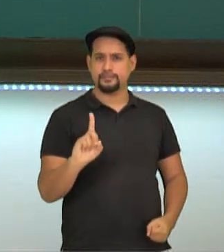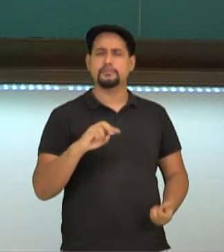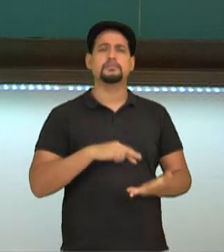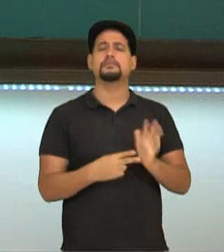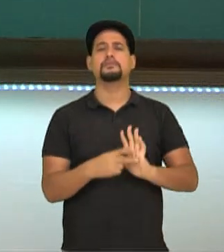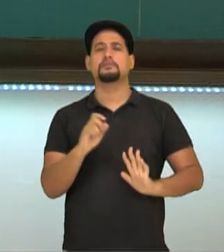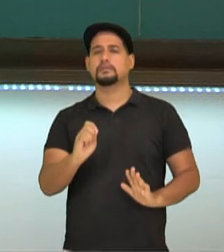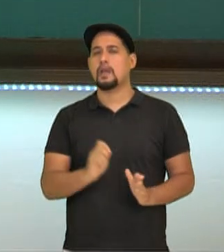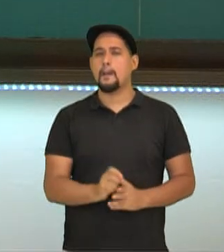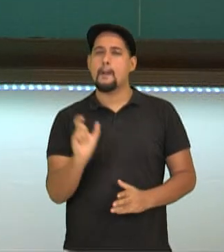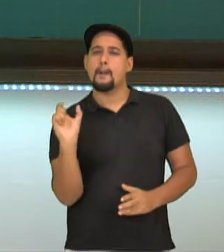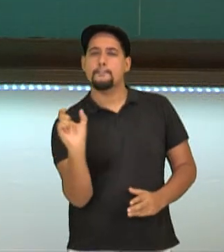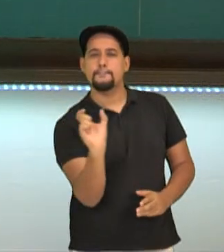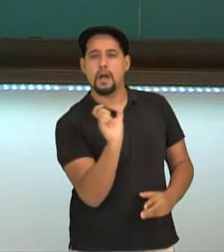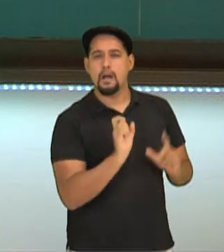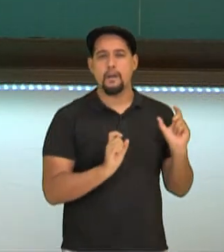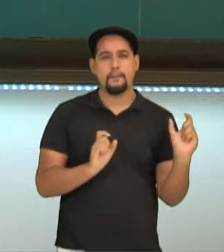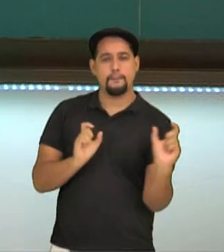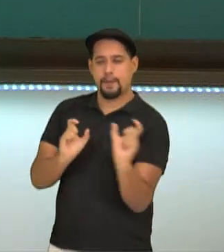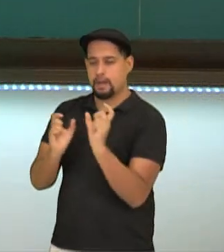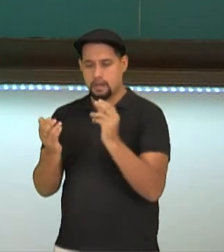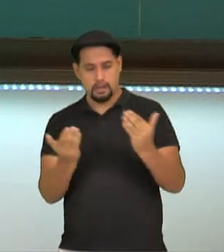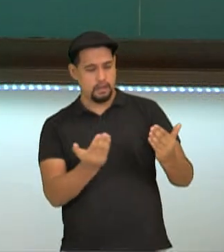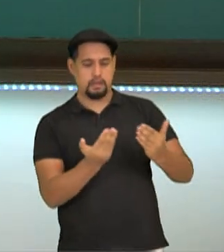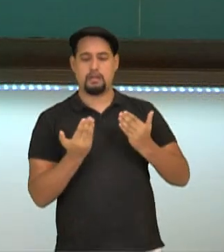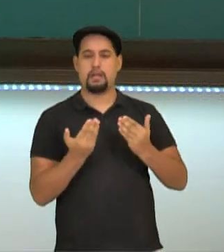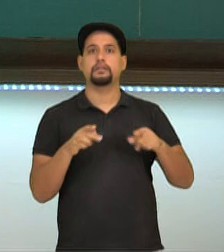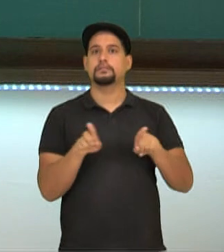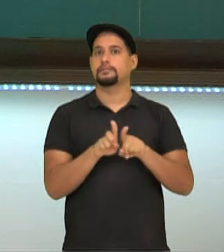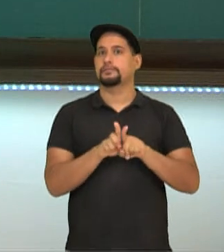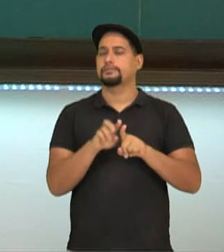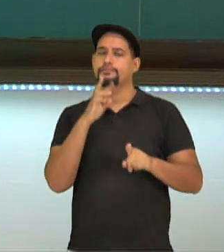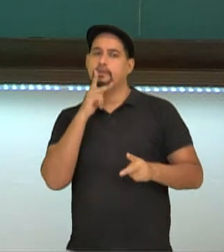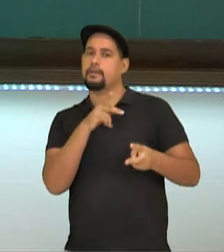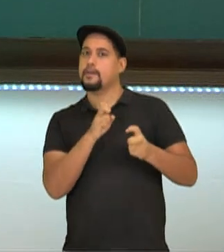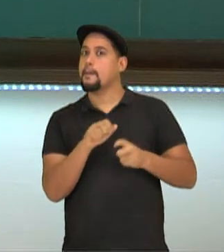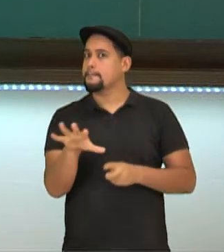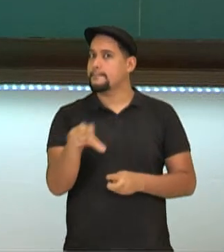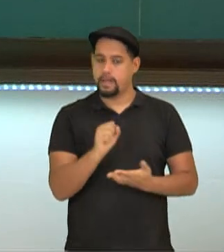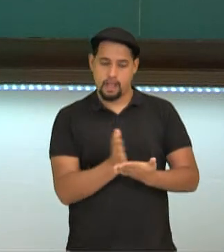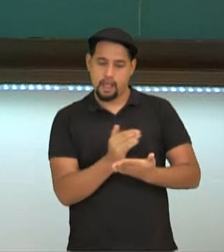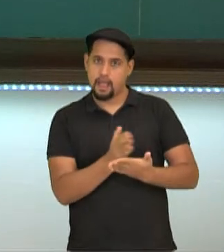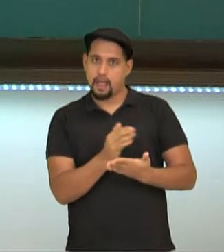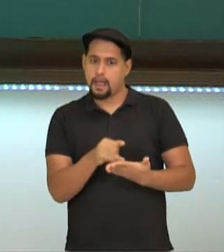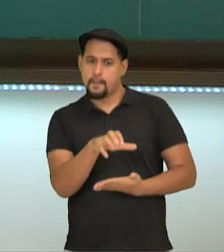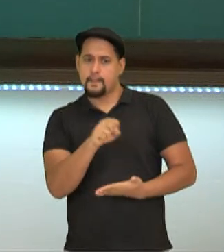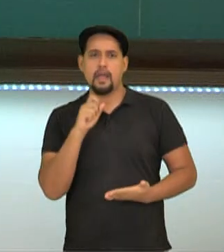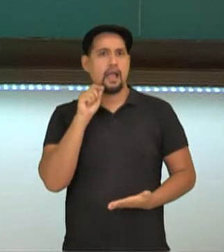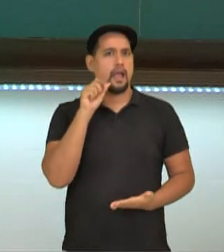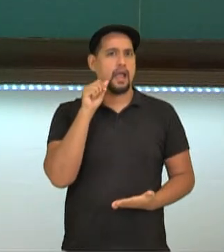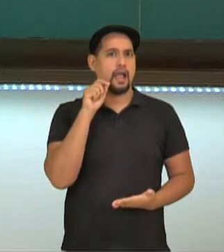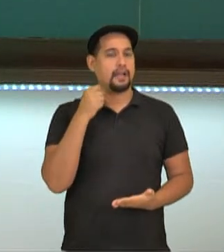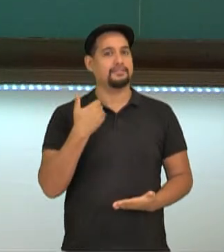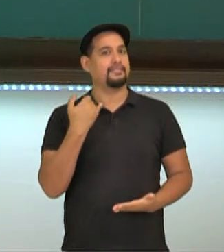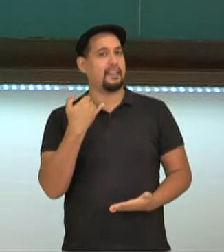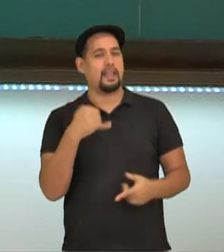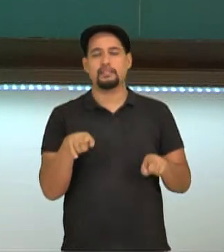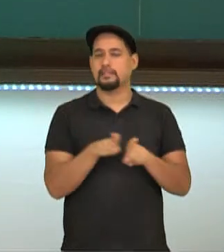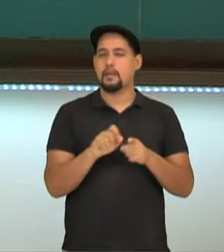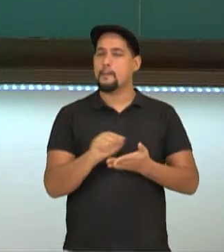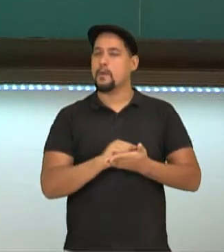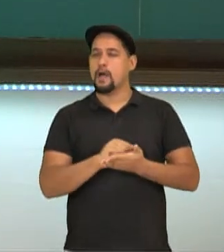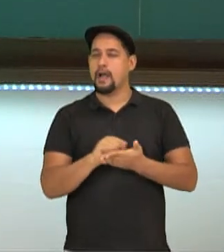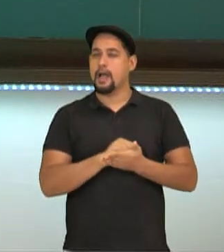palavras. Enquanto isso, você vai lá, pega o caderno, pega a caneta, o lápis e a